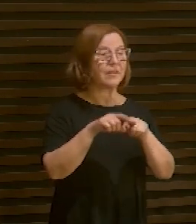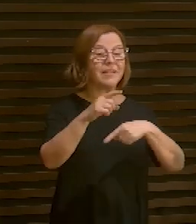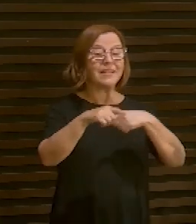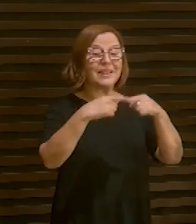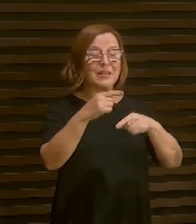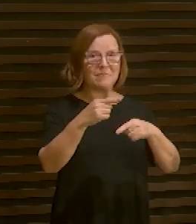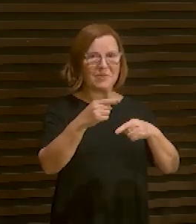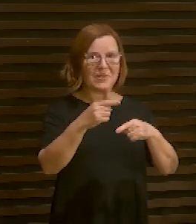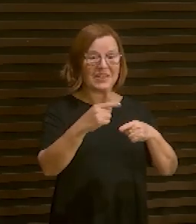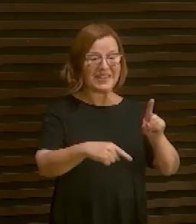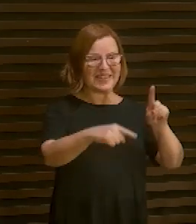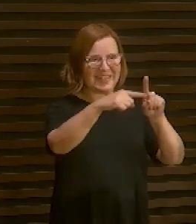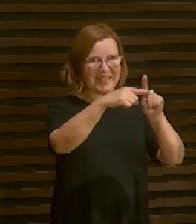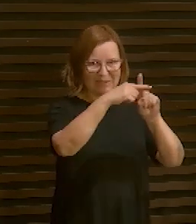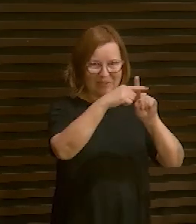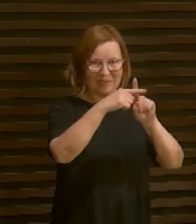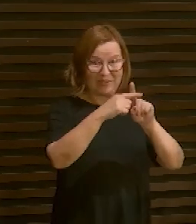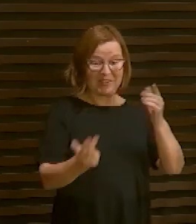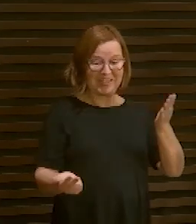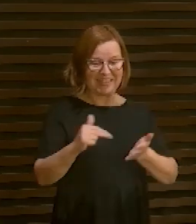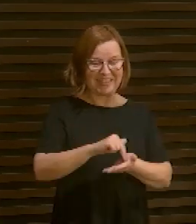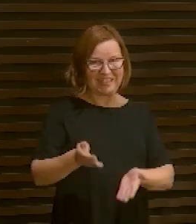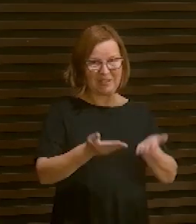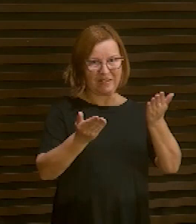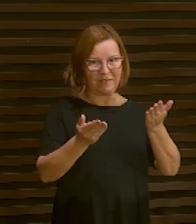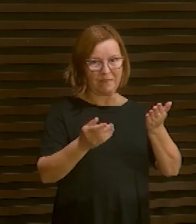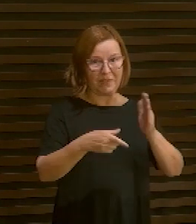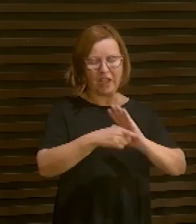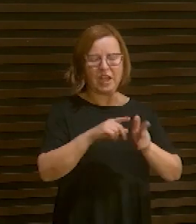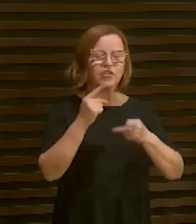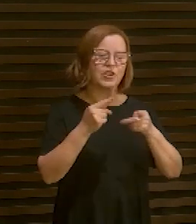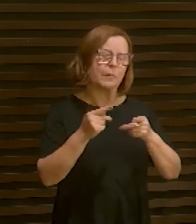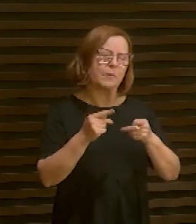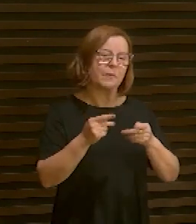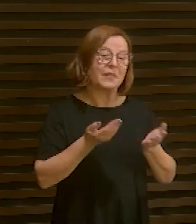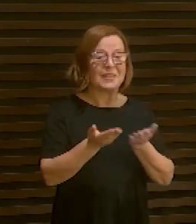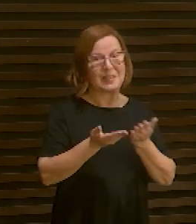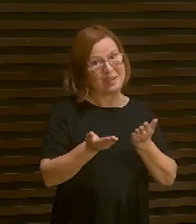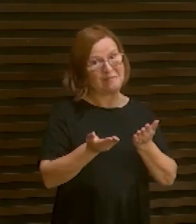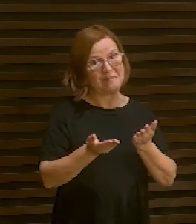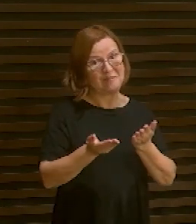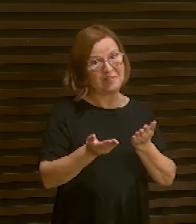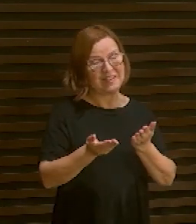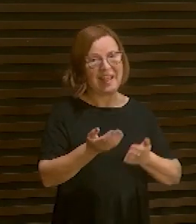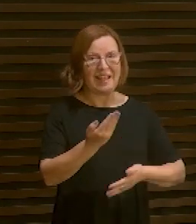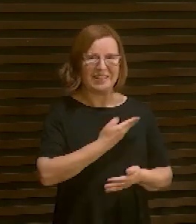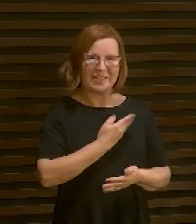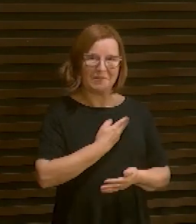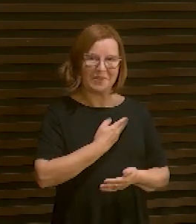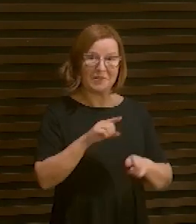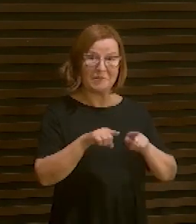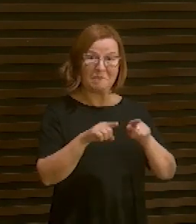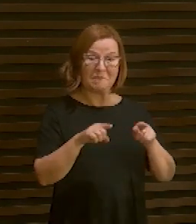depois da cruz e da ressurreição. Ele chamou de servos, ele chamou de amigos, mas ele